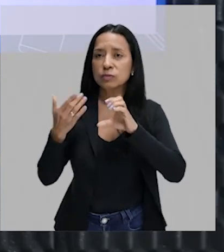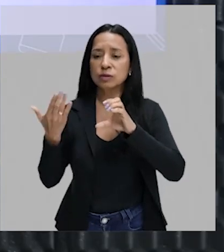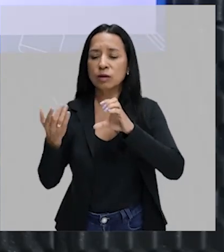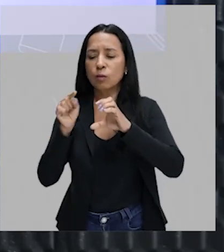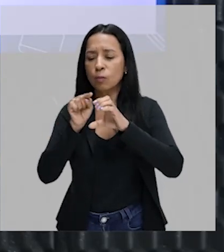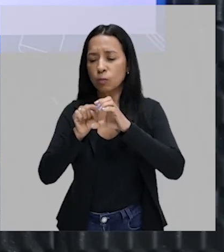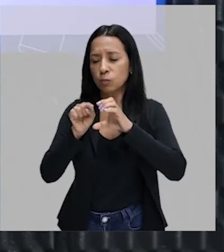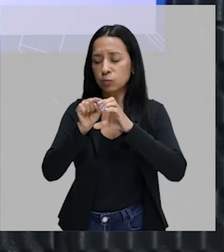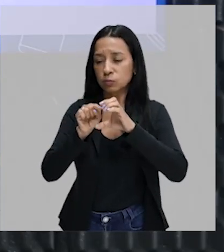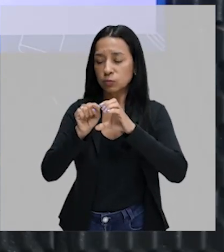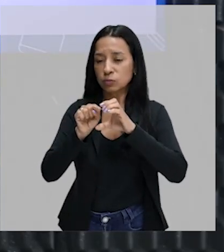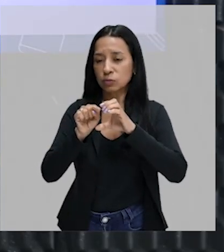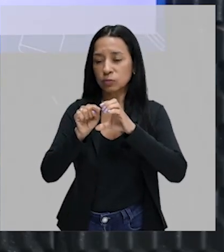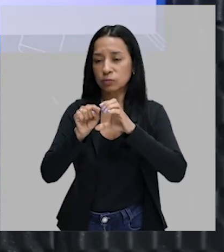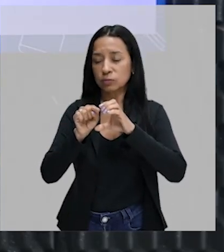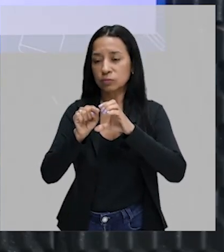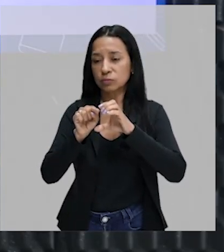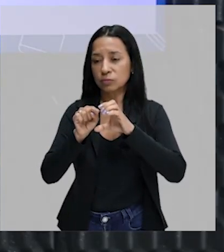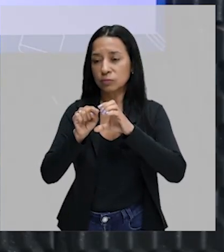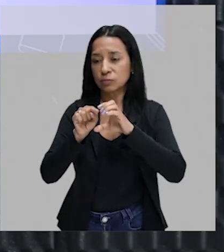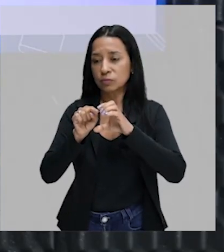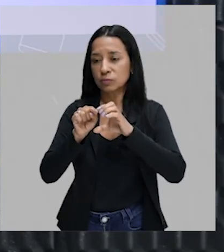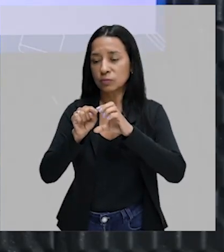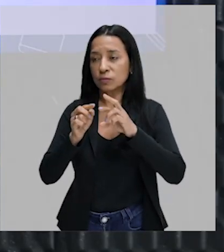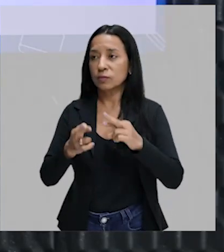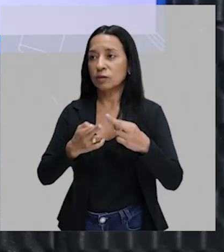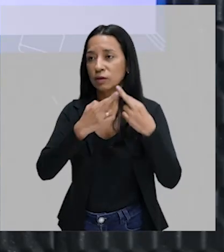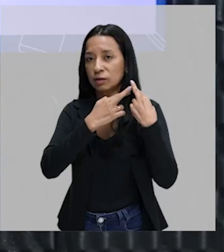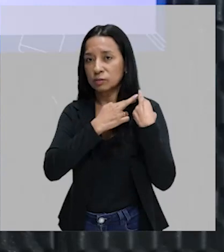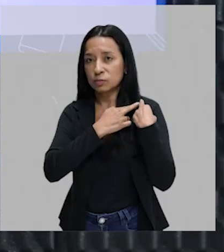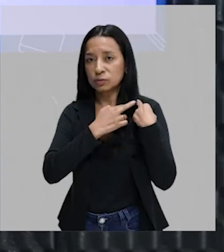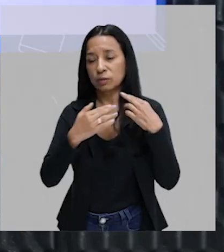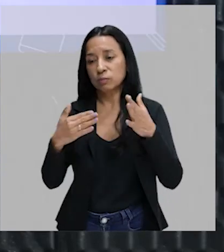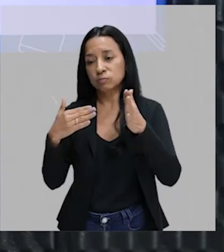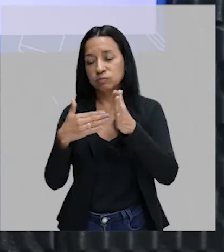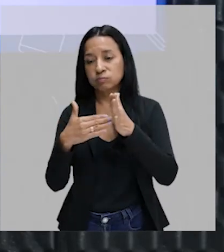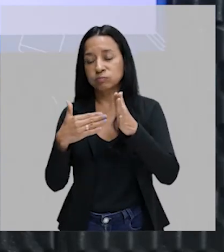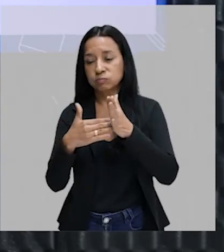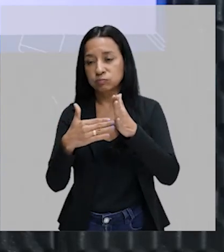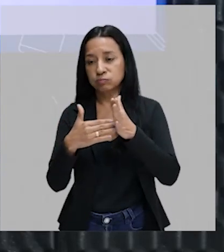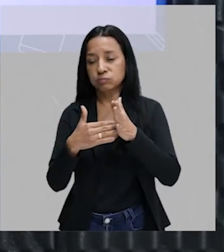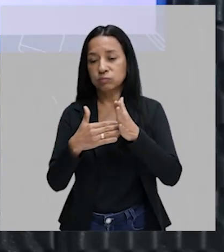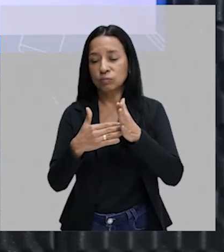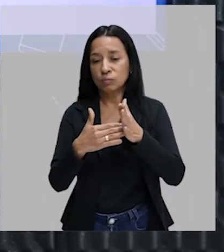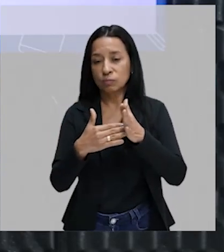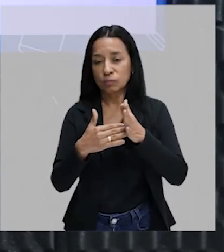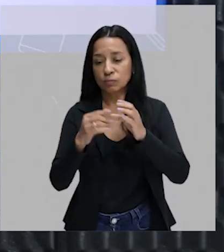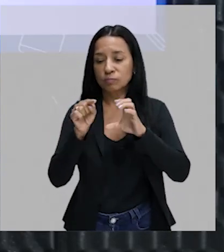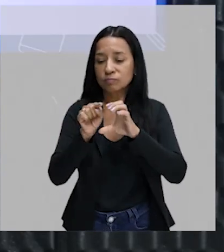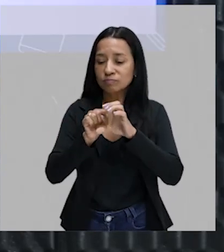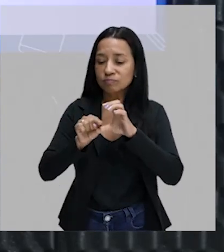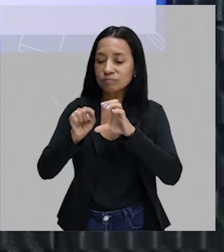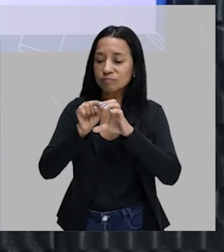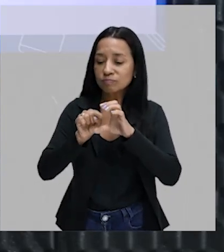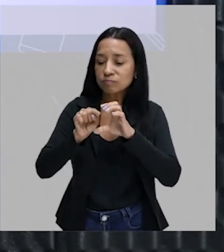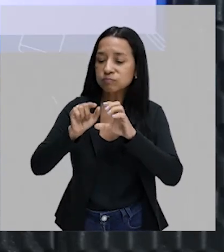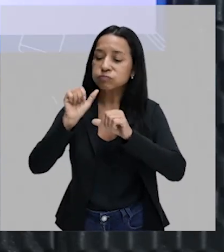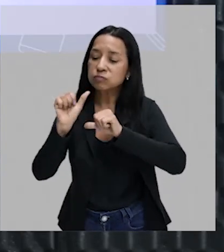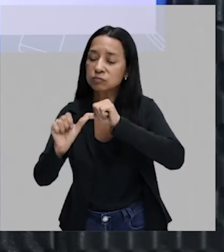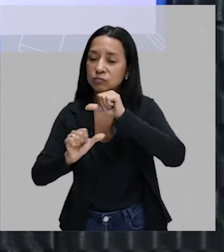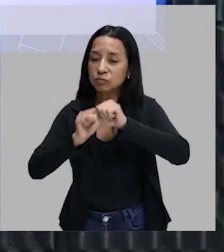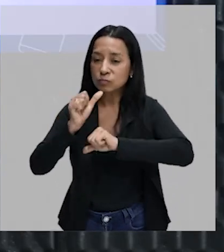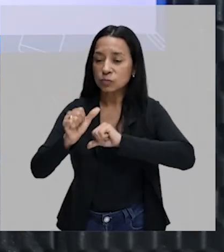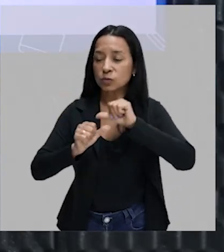o núcleo é o responsável pelo controle dessas reações químicas. É